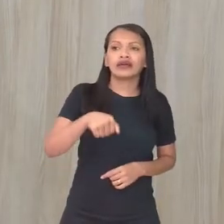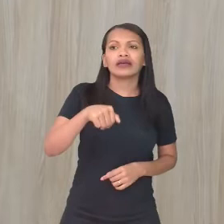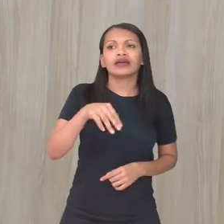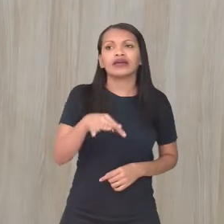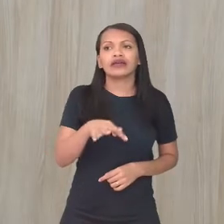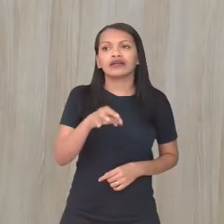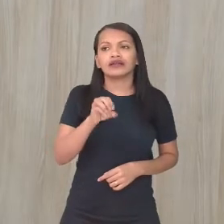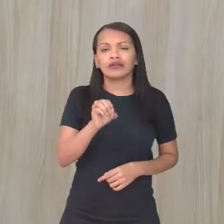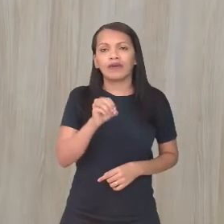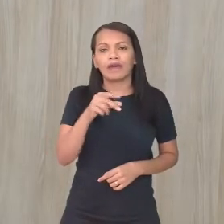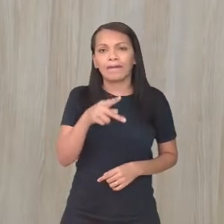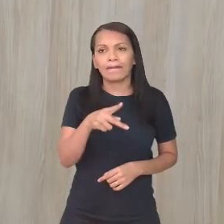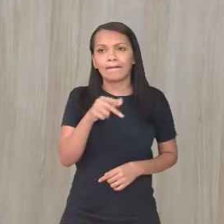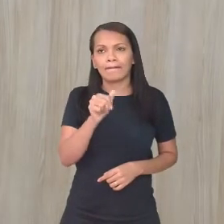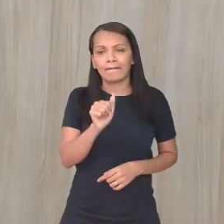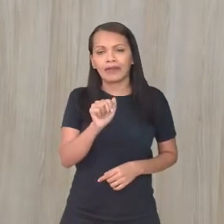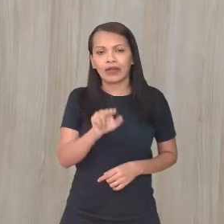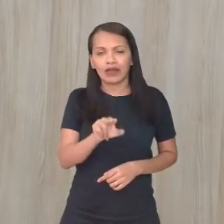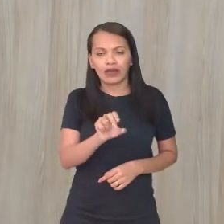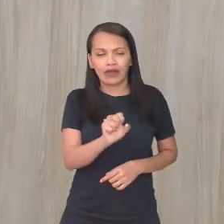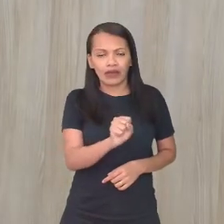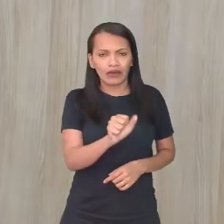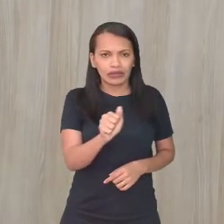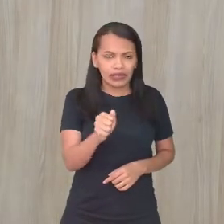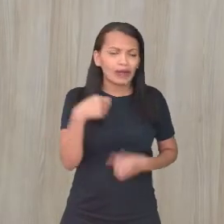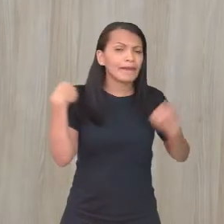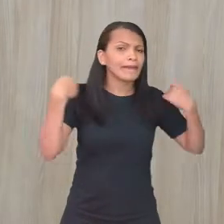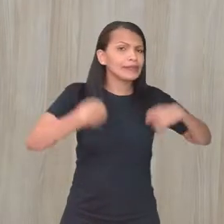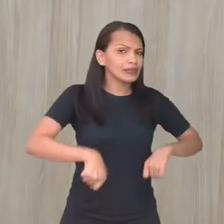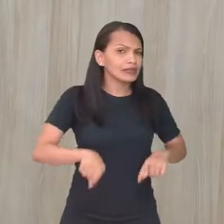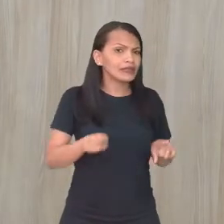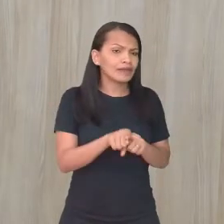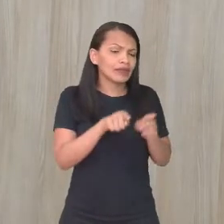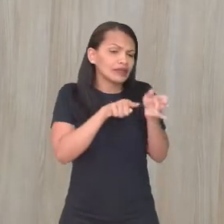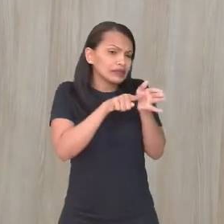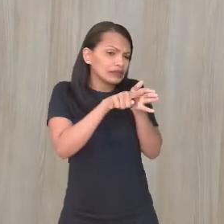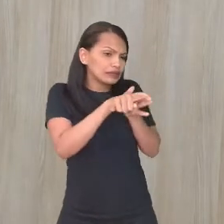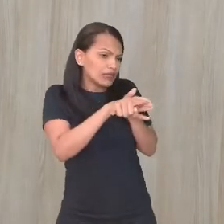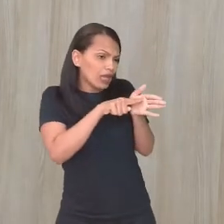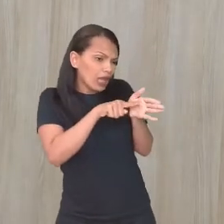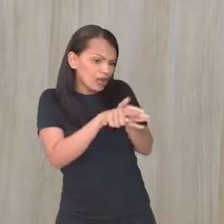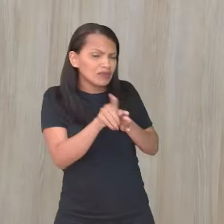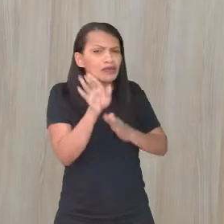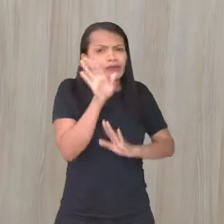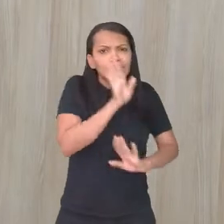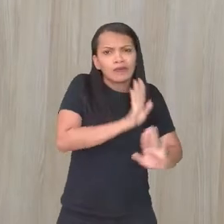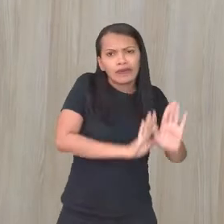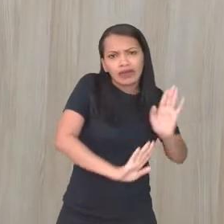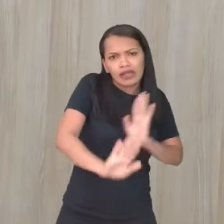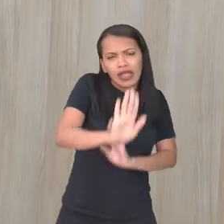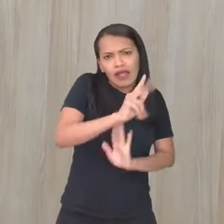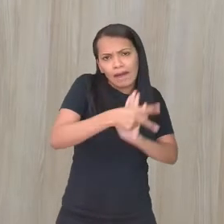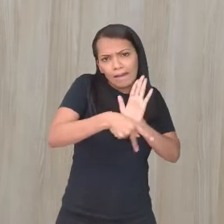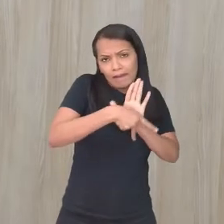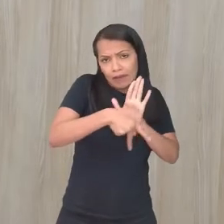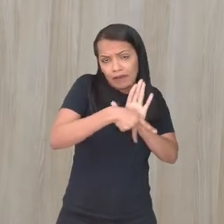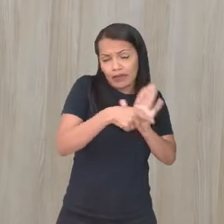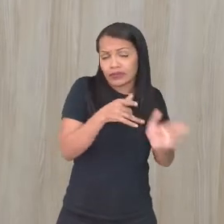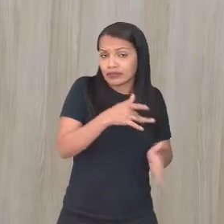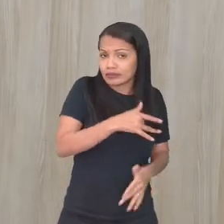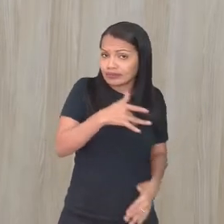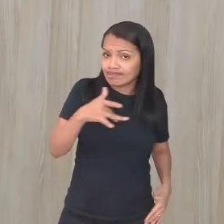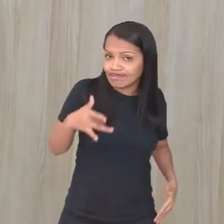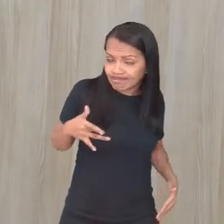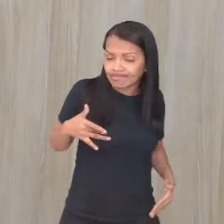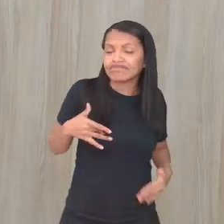é bem importante também ter exames médicos adequados, ter esses cuidados adequados para a sua própria saúde, né? A